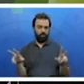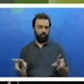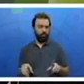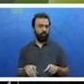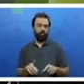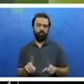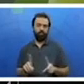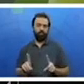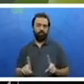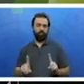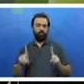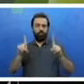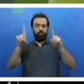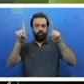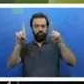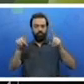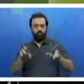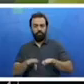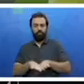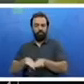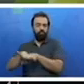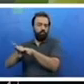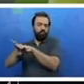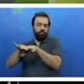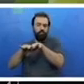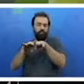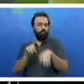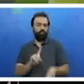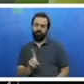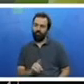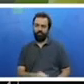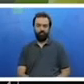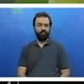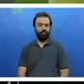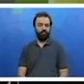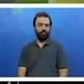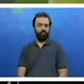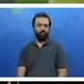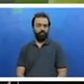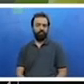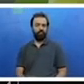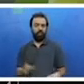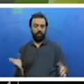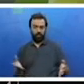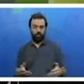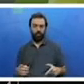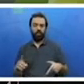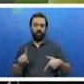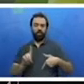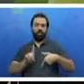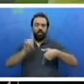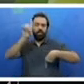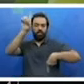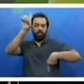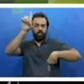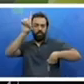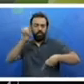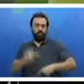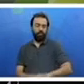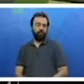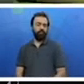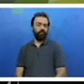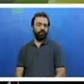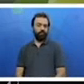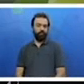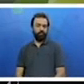não são diretamente proporcionais. Vamos ver se elas são inversamente proporcionais. Agora a